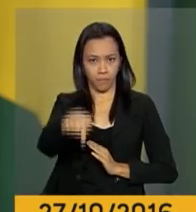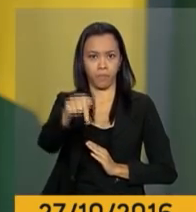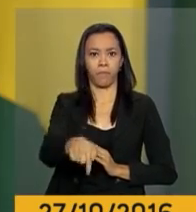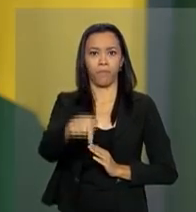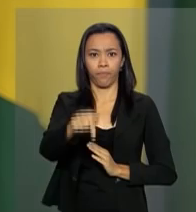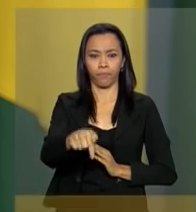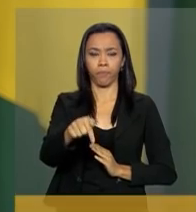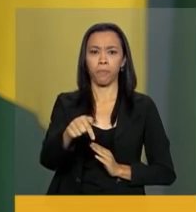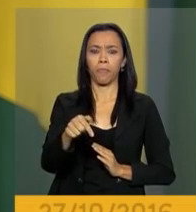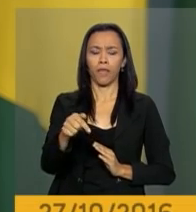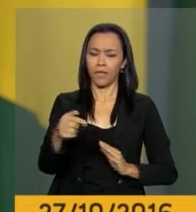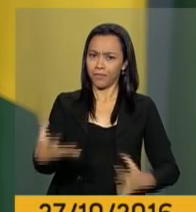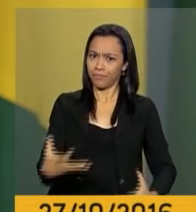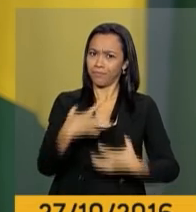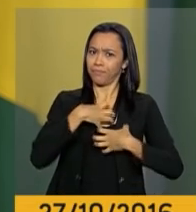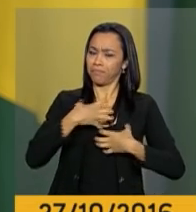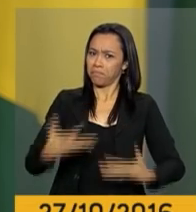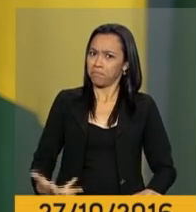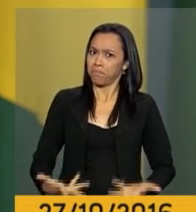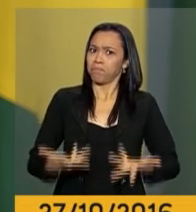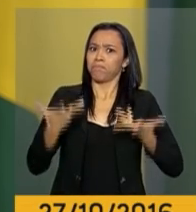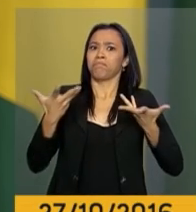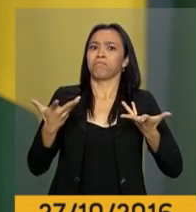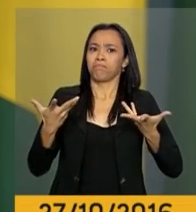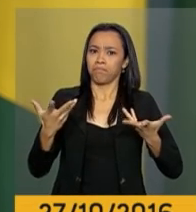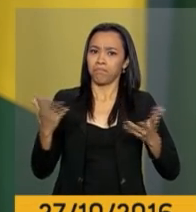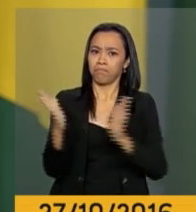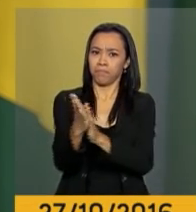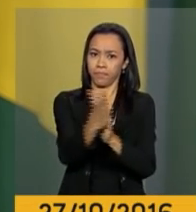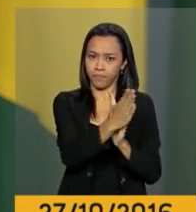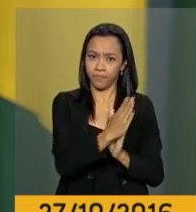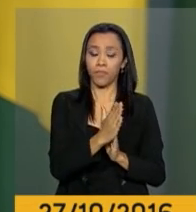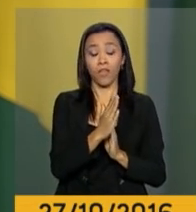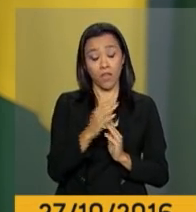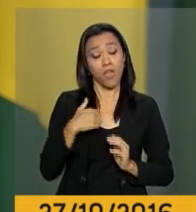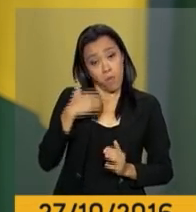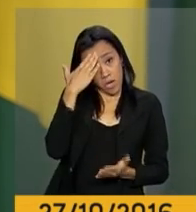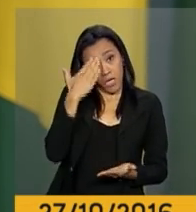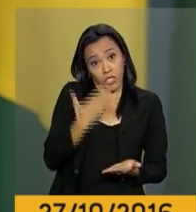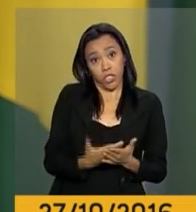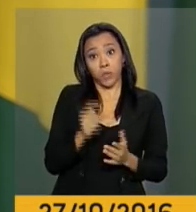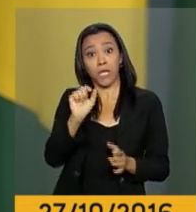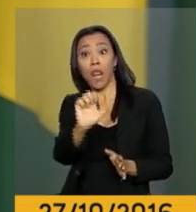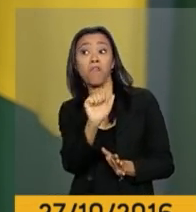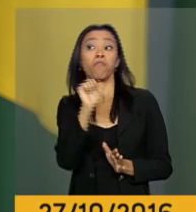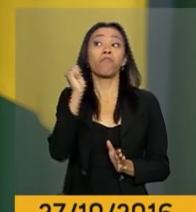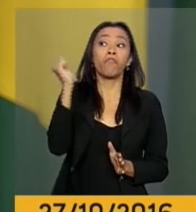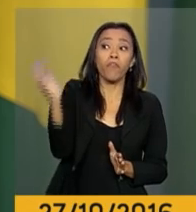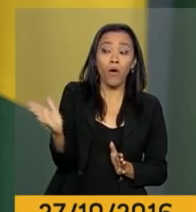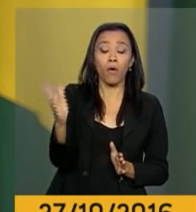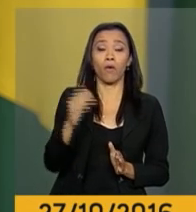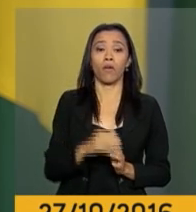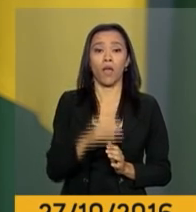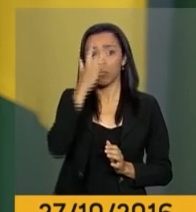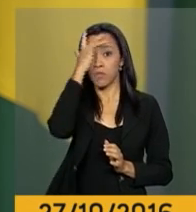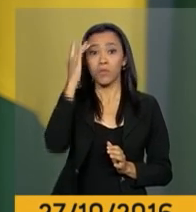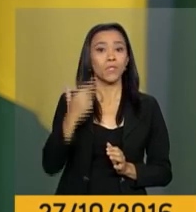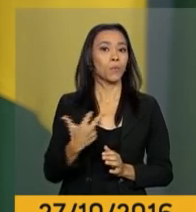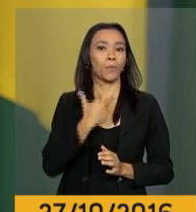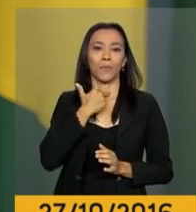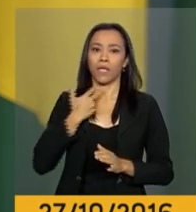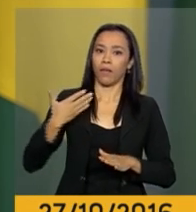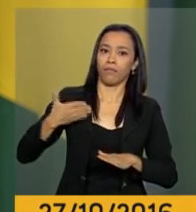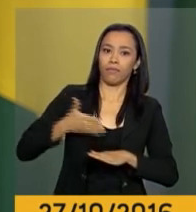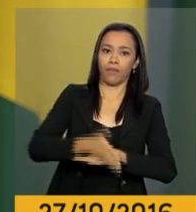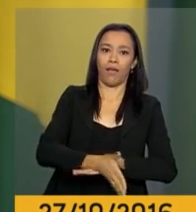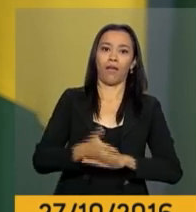Aplausos entusiasmados. E eu verifico que lá fora, aqueles que não puderam entrar